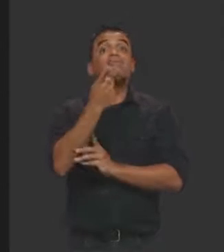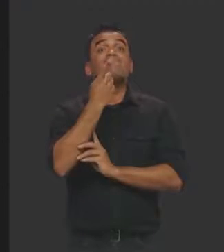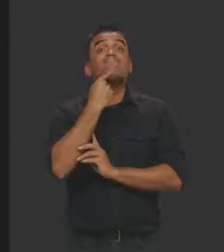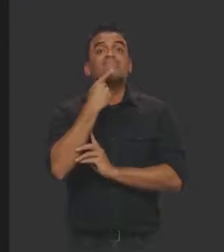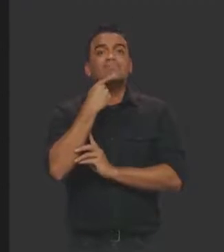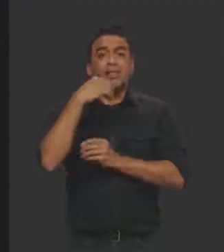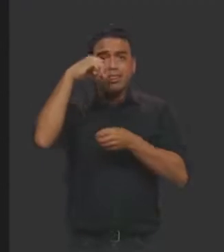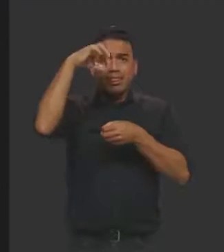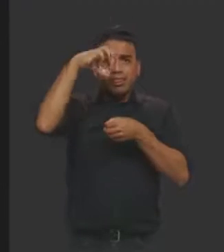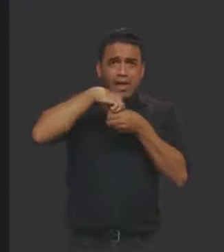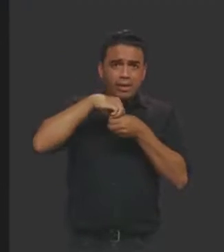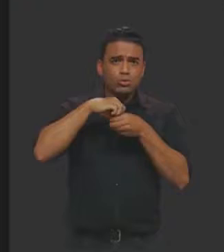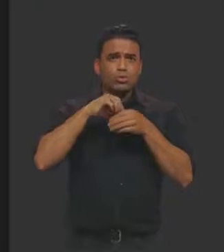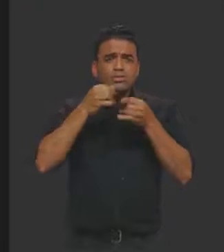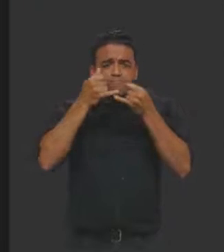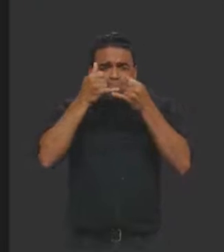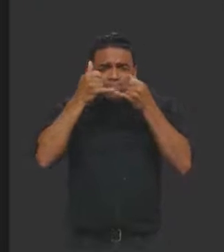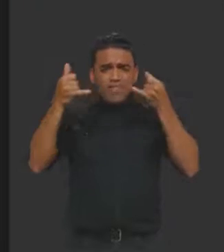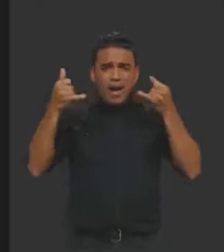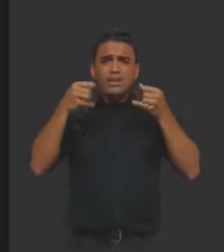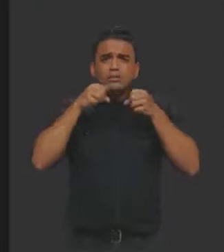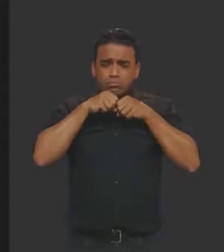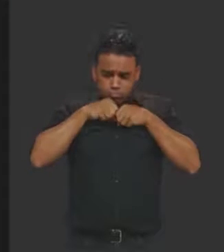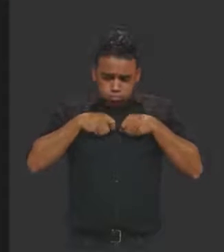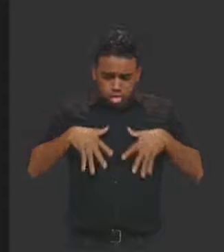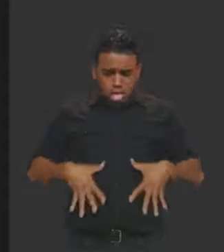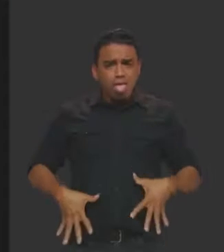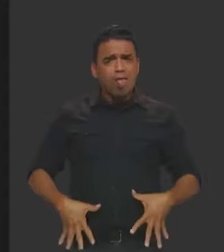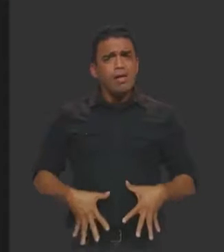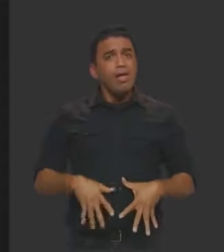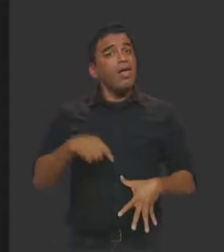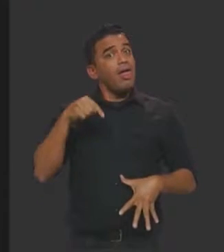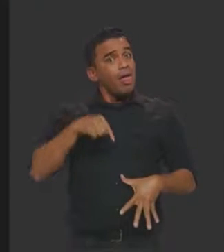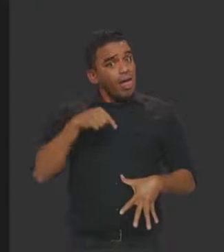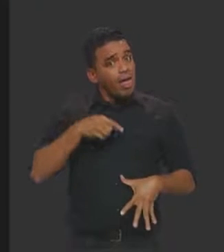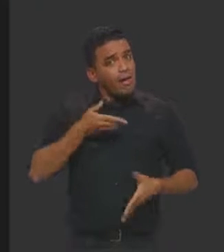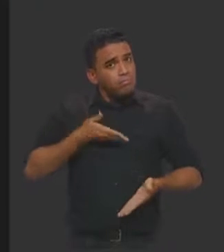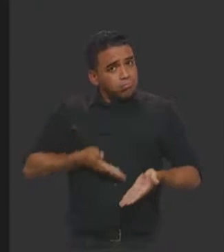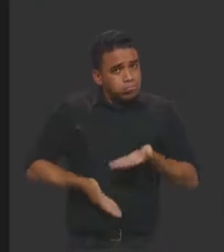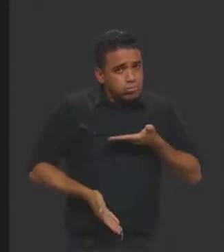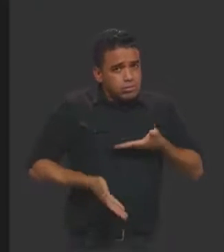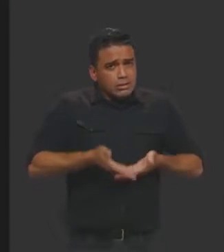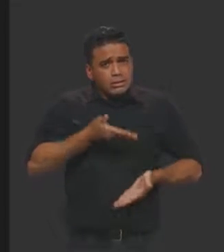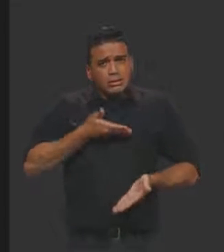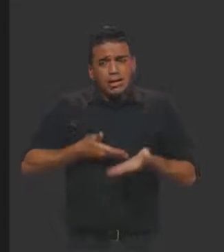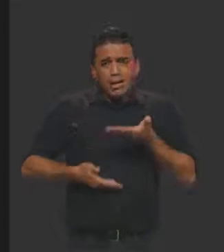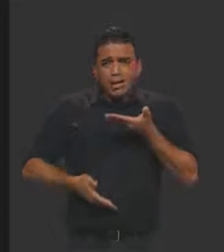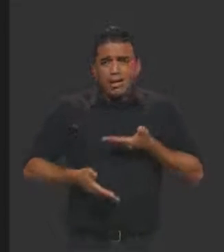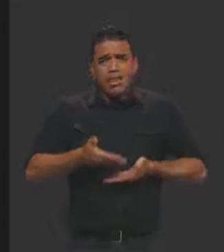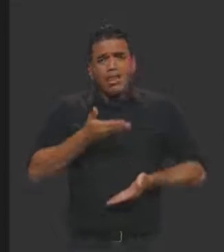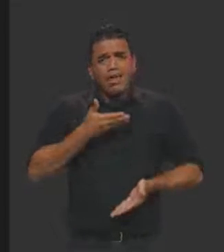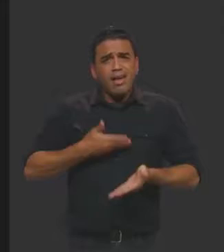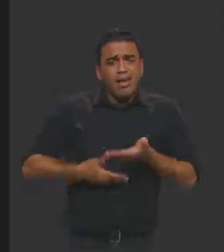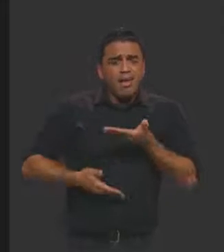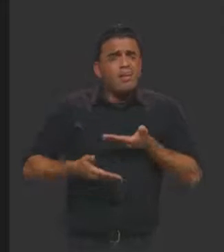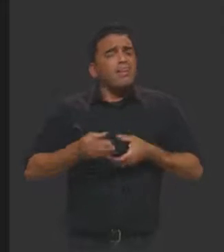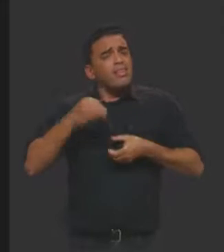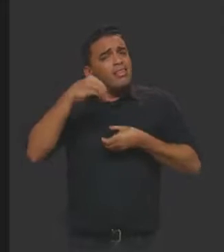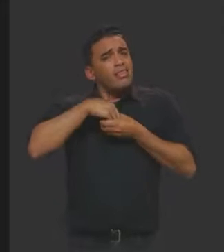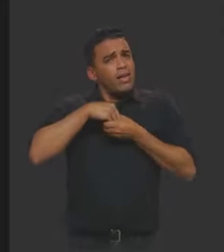dentro dos vasos sanguíneos, é ele que transporta todos esses nutrientes